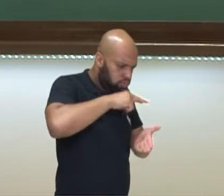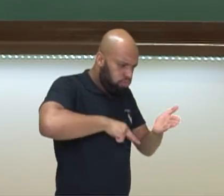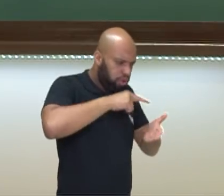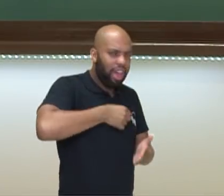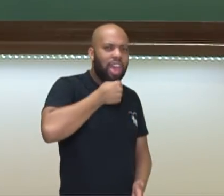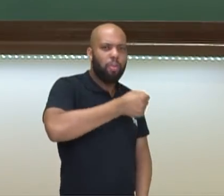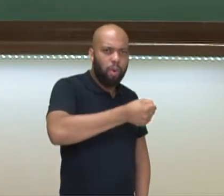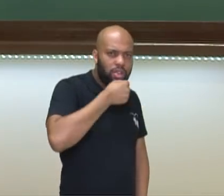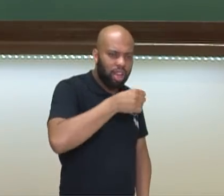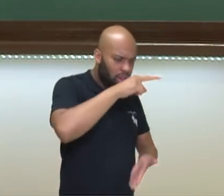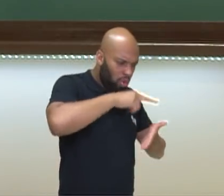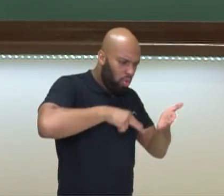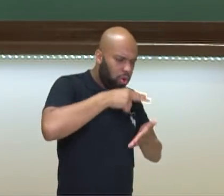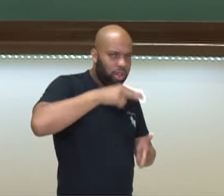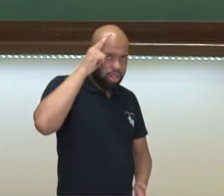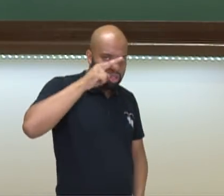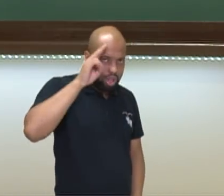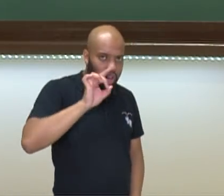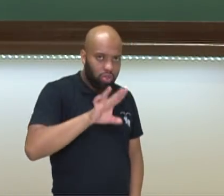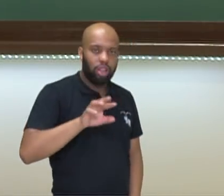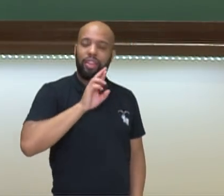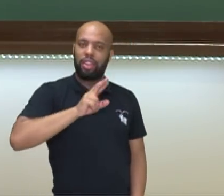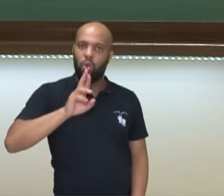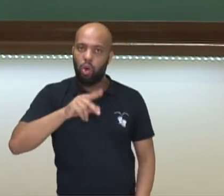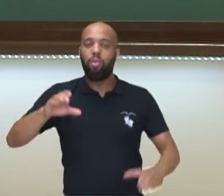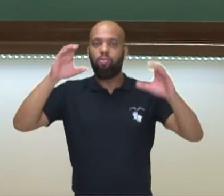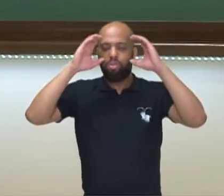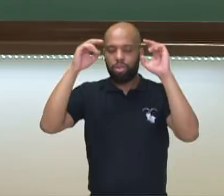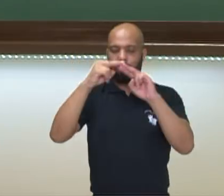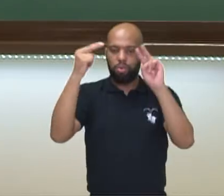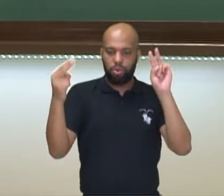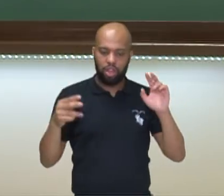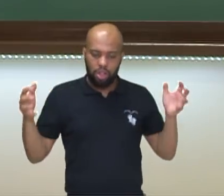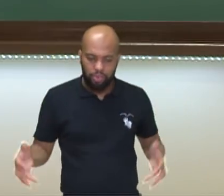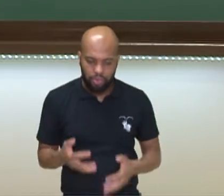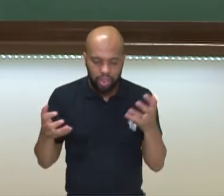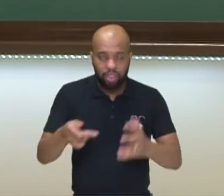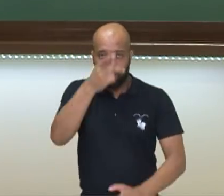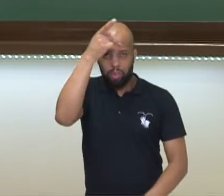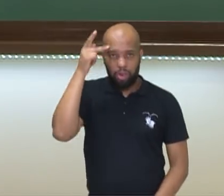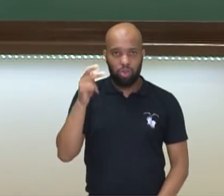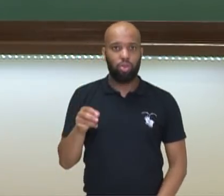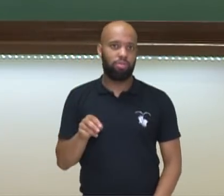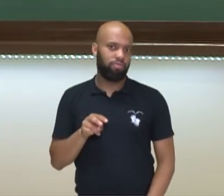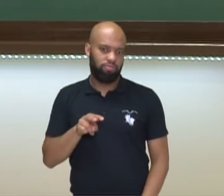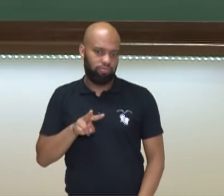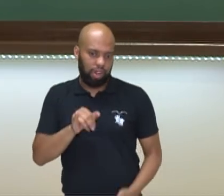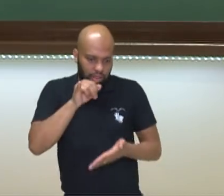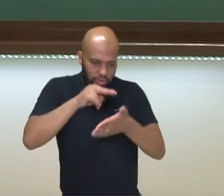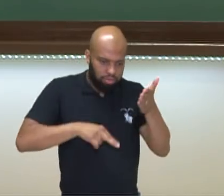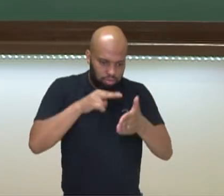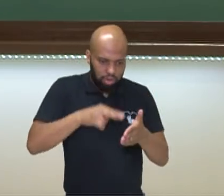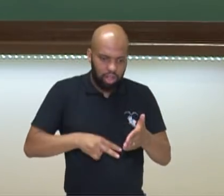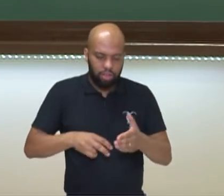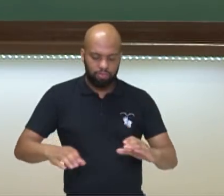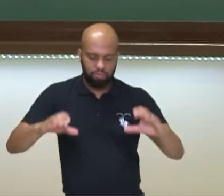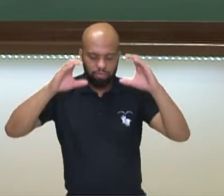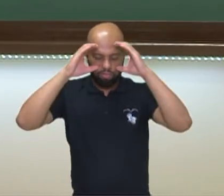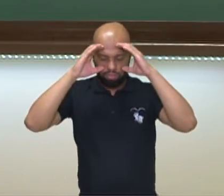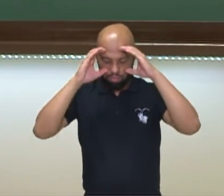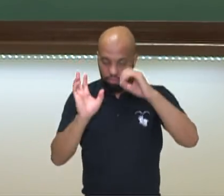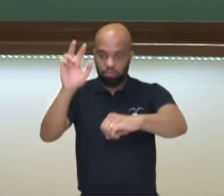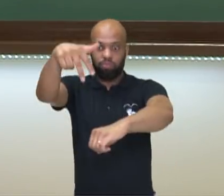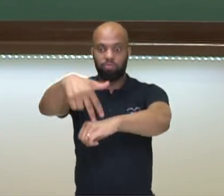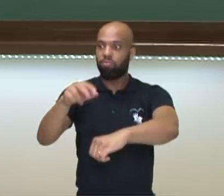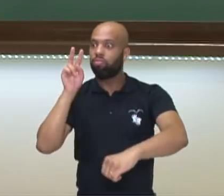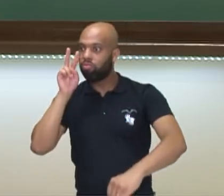ou ler a história. A realidade virtual vai levar, né, a pessoa, aquele usuário, até o local onde aquilo